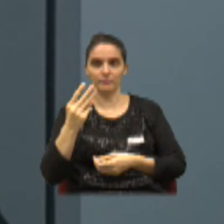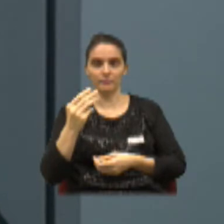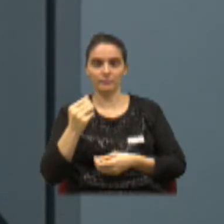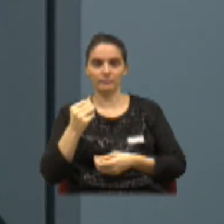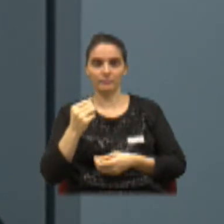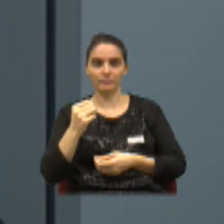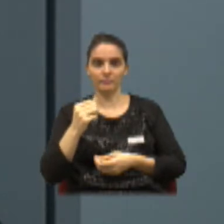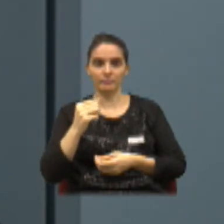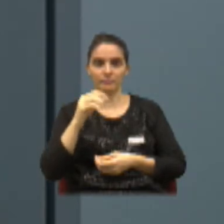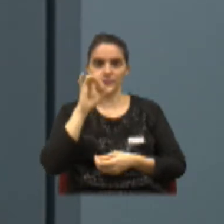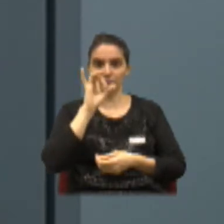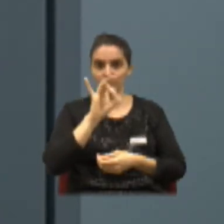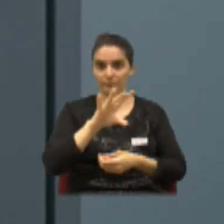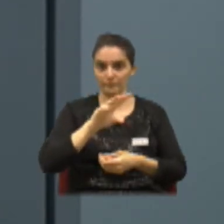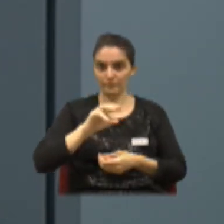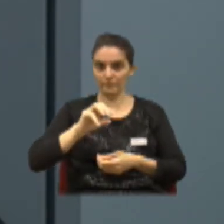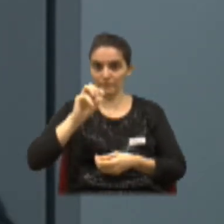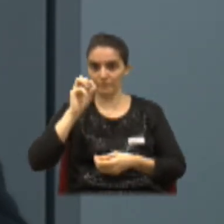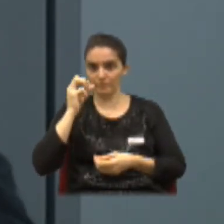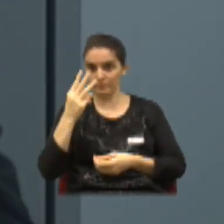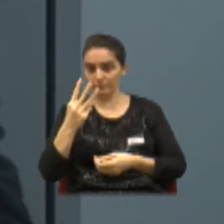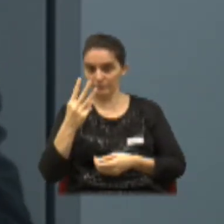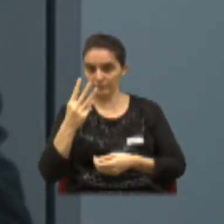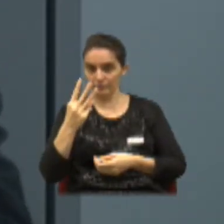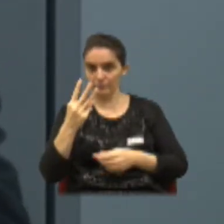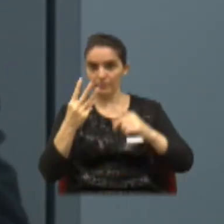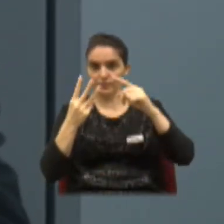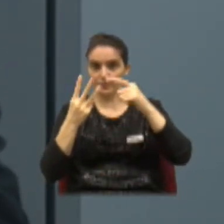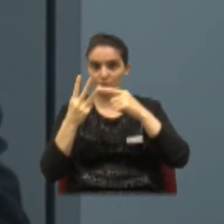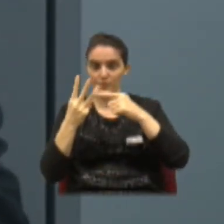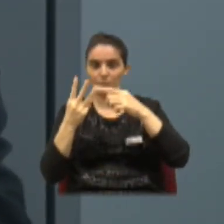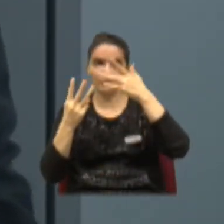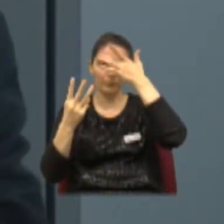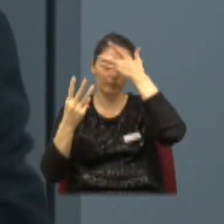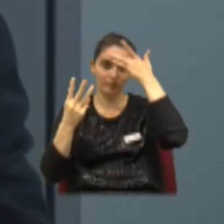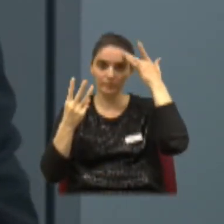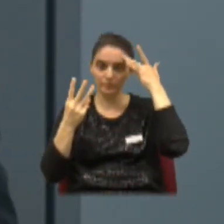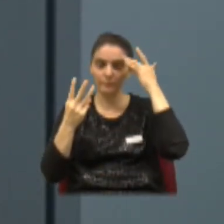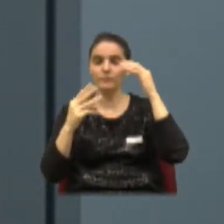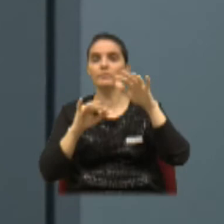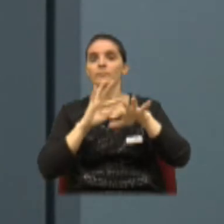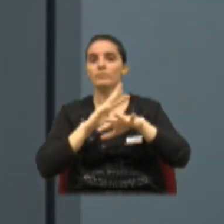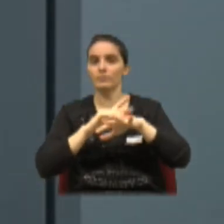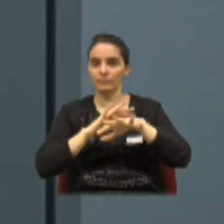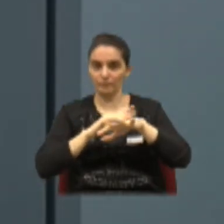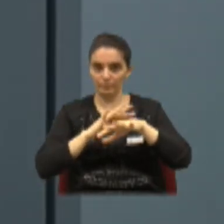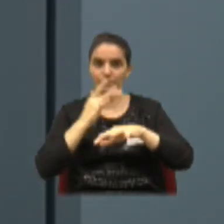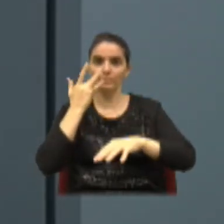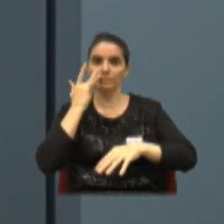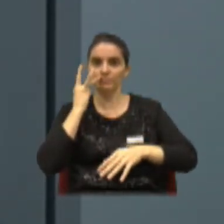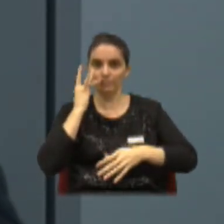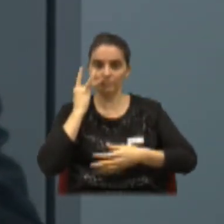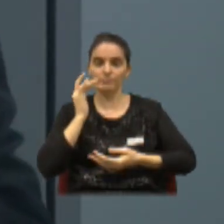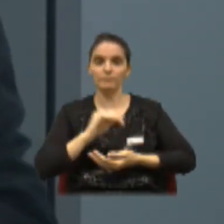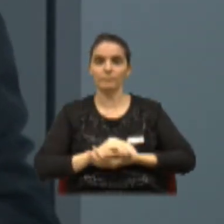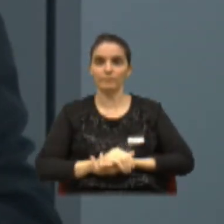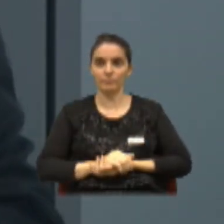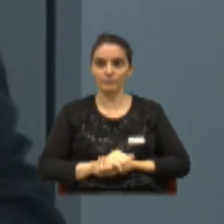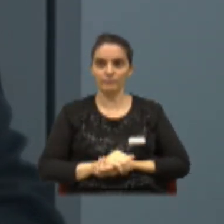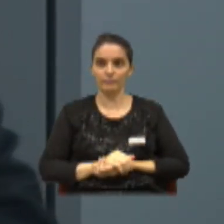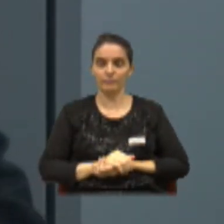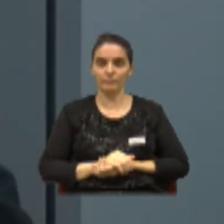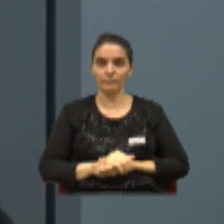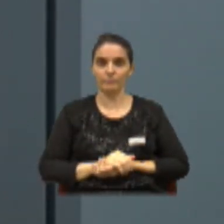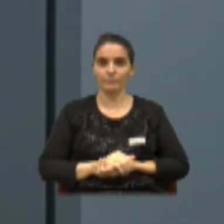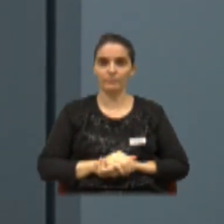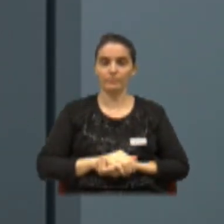Uma vai ter uma fratura de colo de fêmur, né? Vai ter osteoporose. Então, o senhor... E 1 a cada 5 homens,